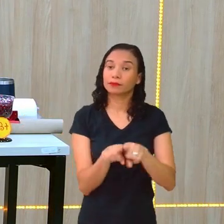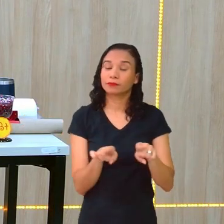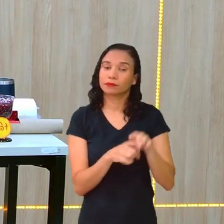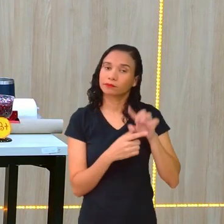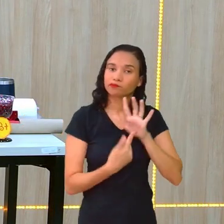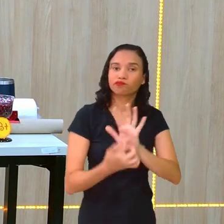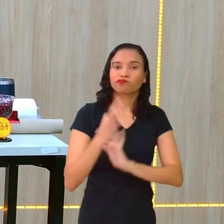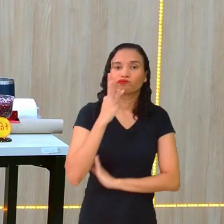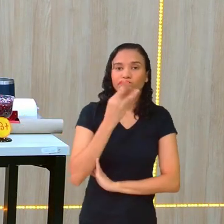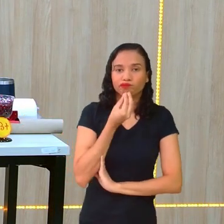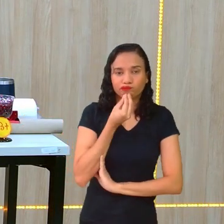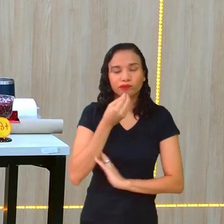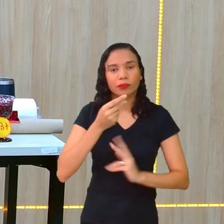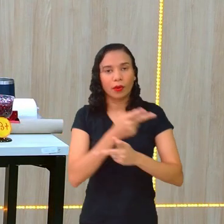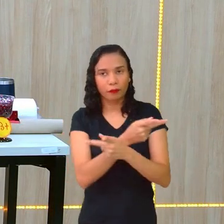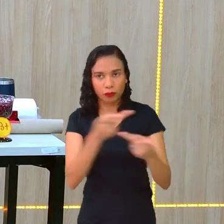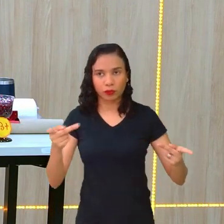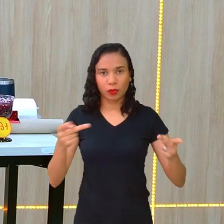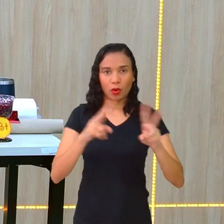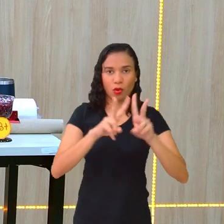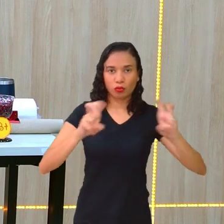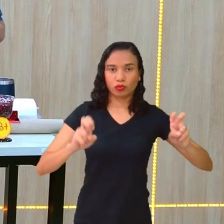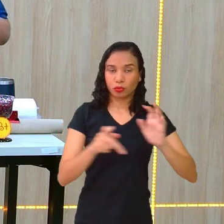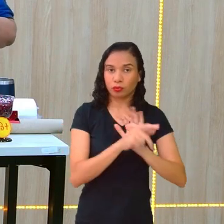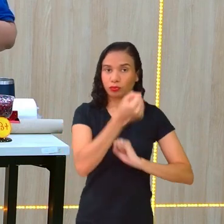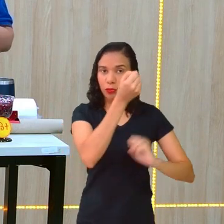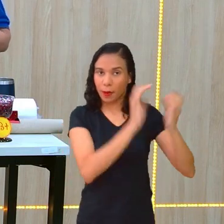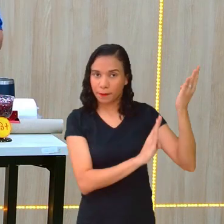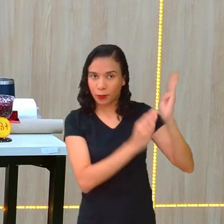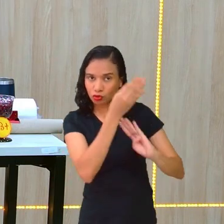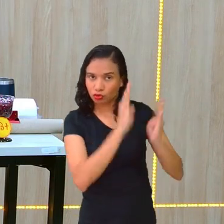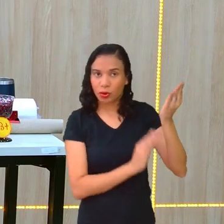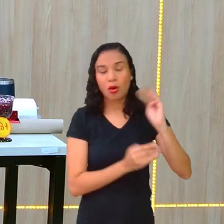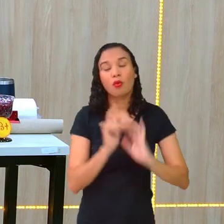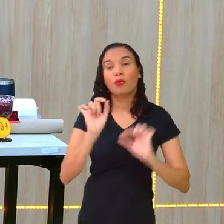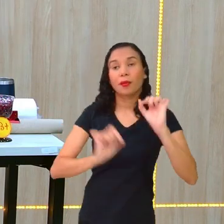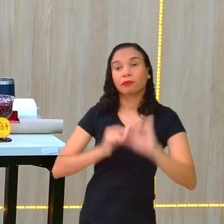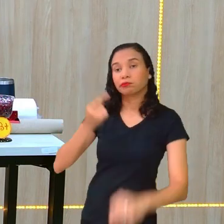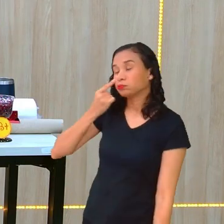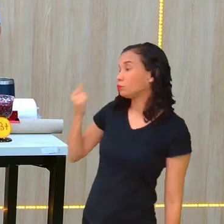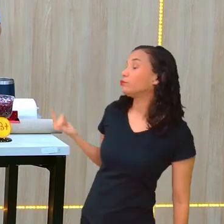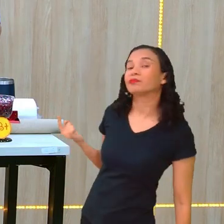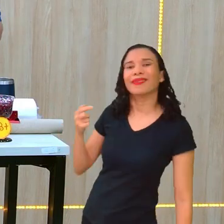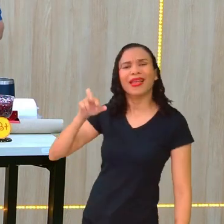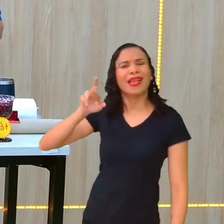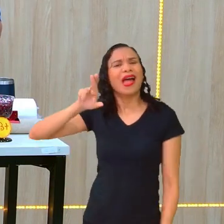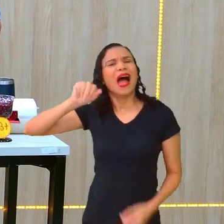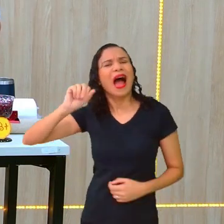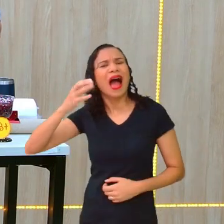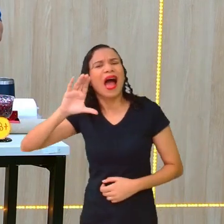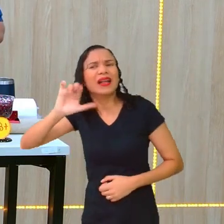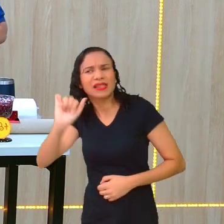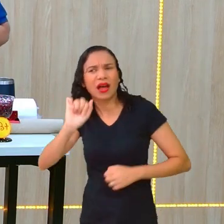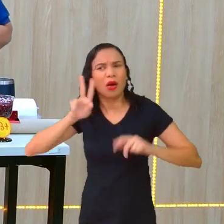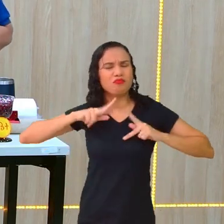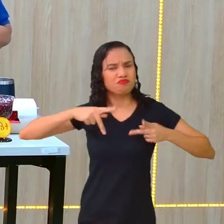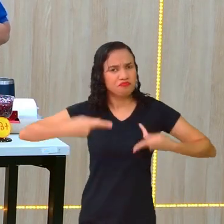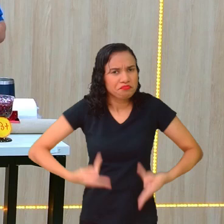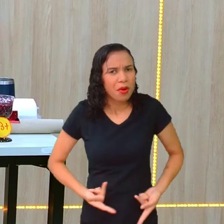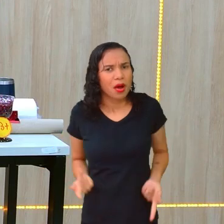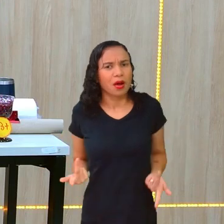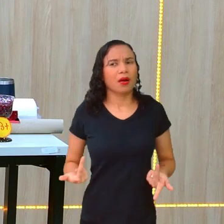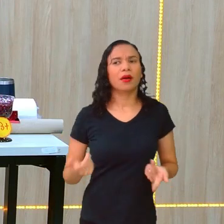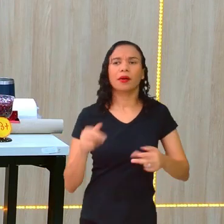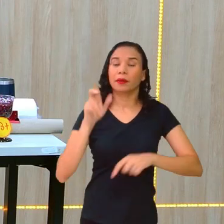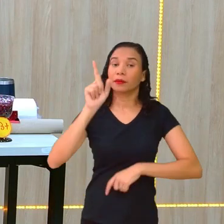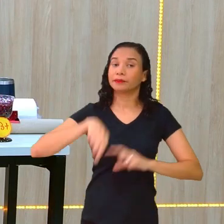alguns conhecimentos aí em relação à biologia. E em relação à biologia, a gente vai falar sobre raça humana. A questão de raça, né,